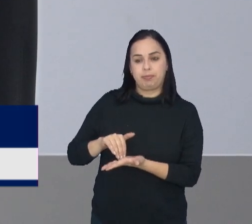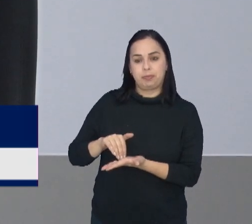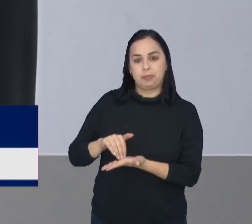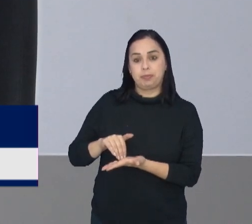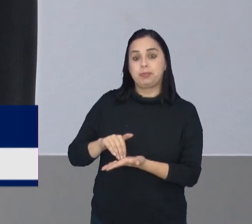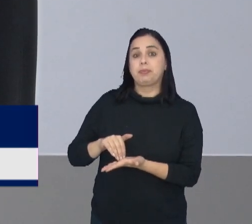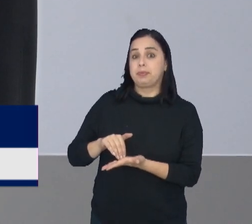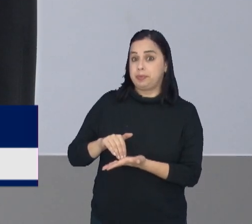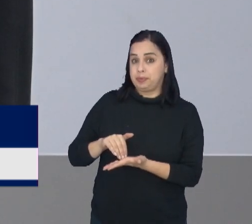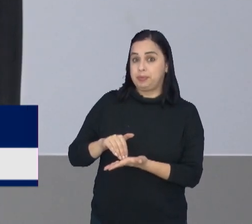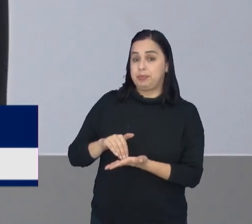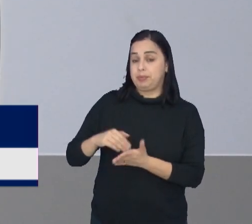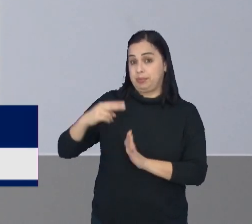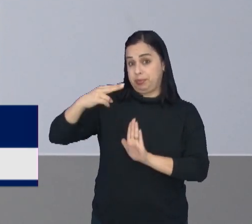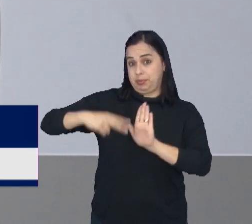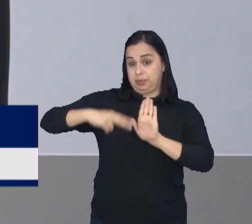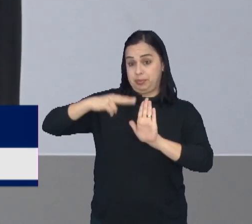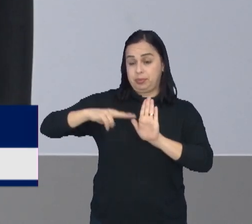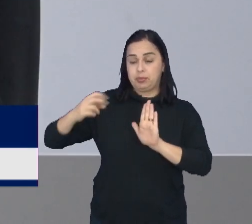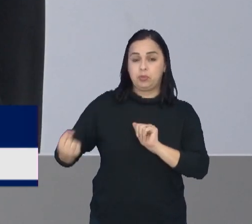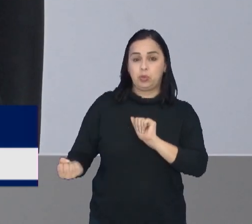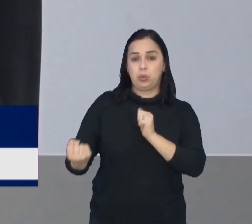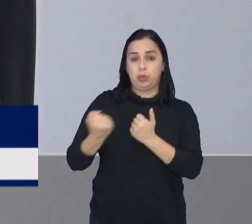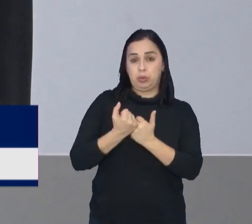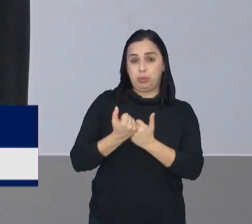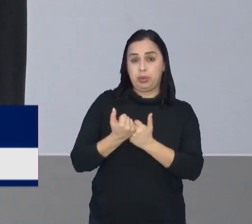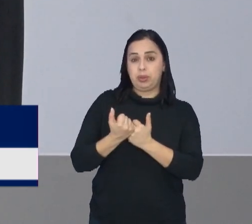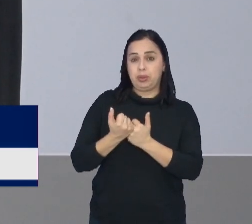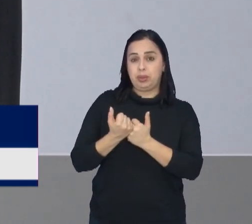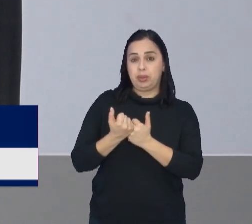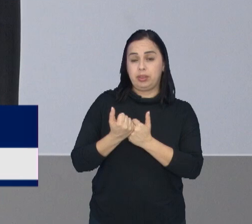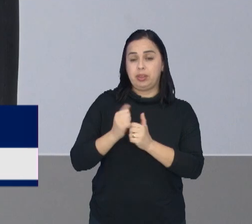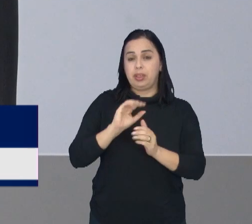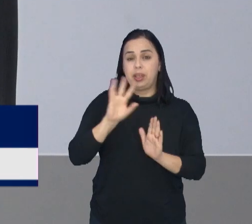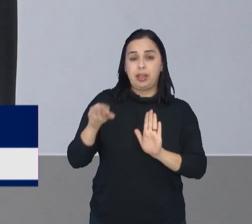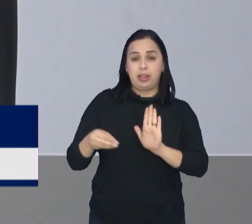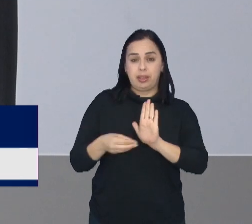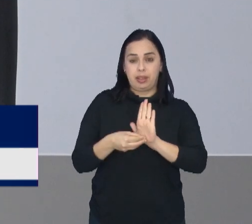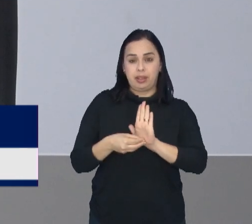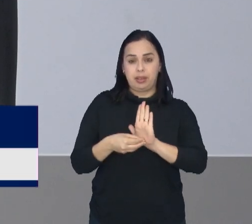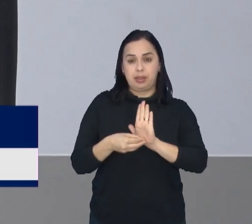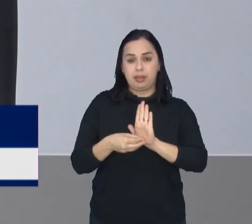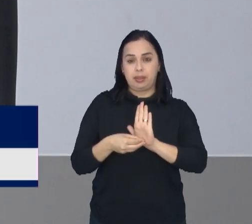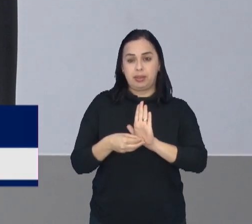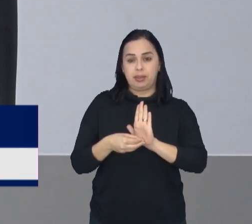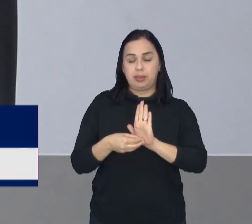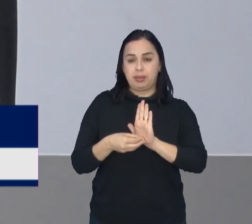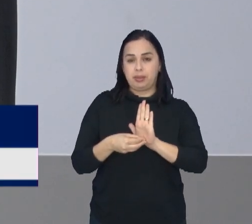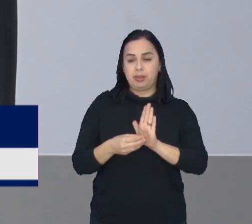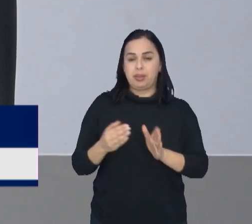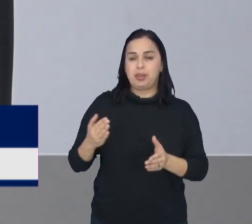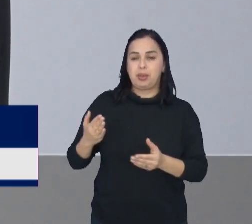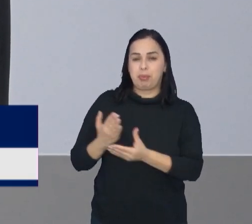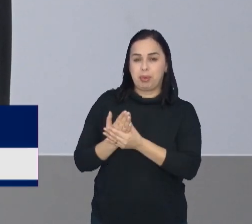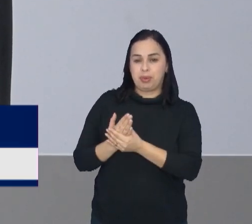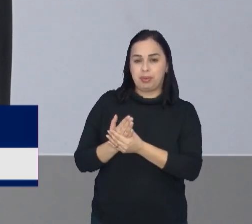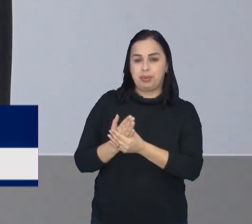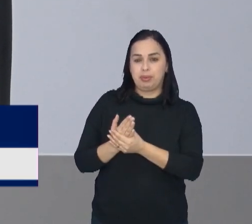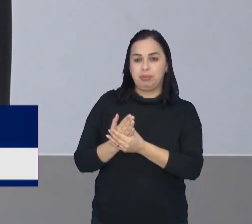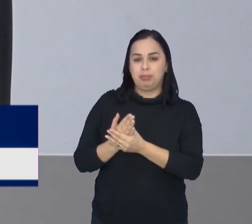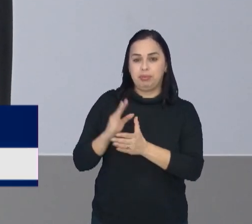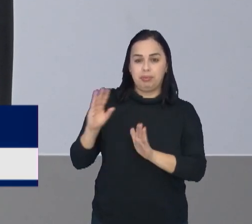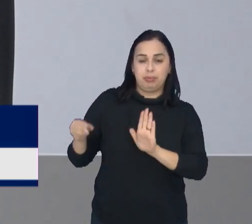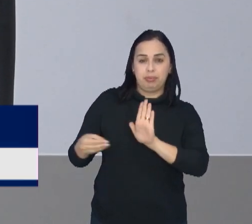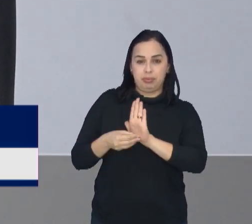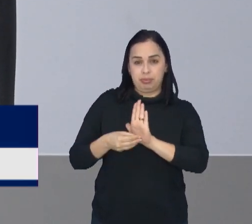que faça a leitura dos substitutivos das emendas e processos inclusos